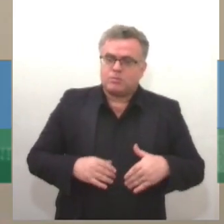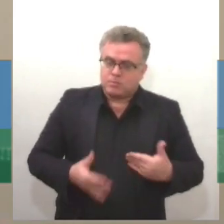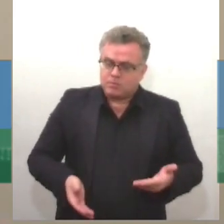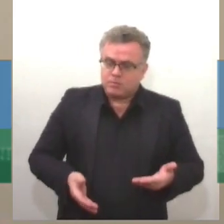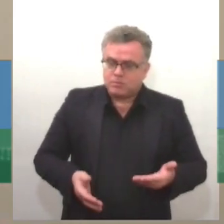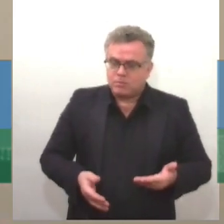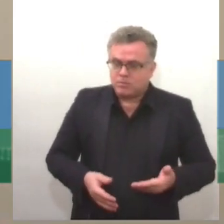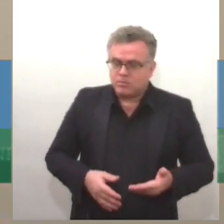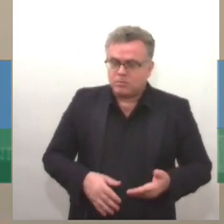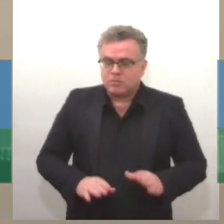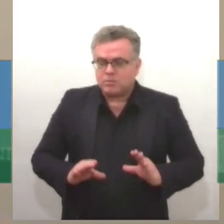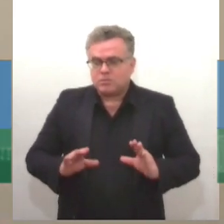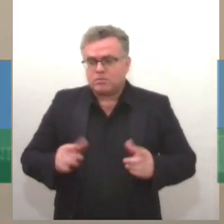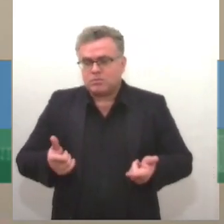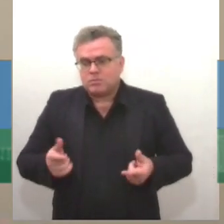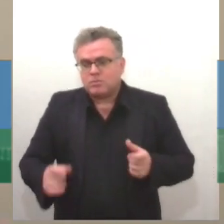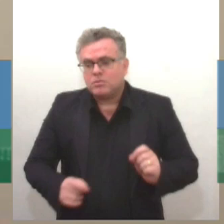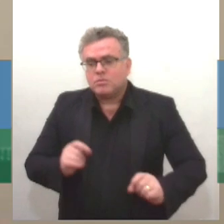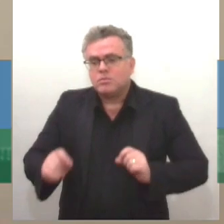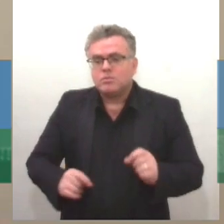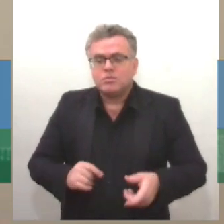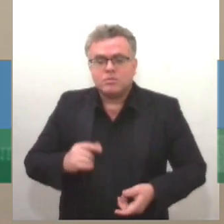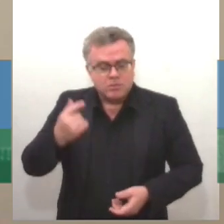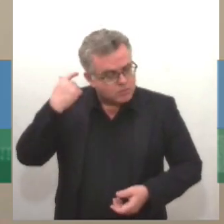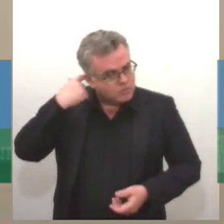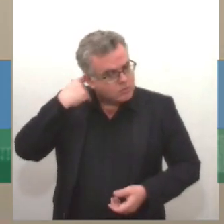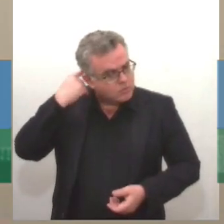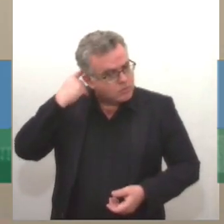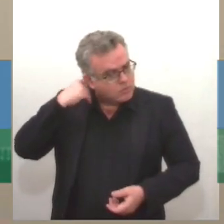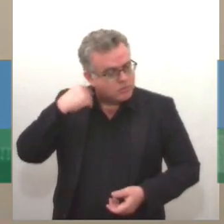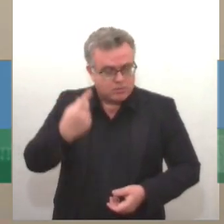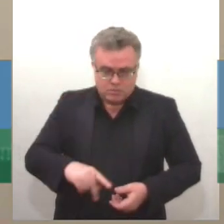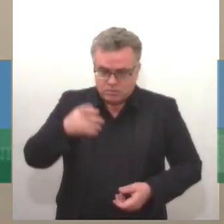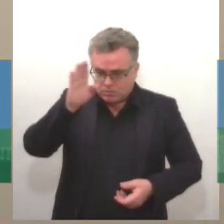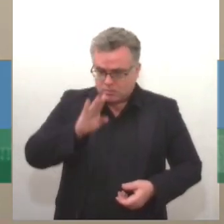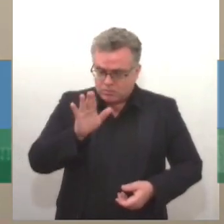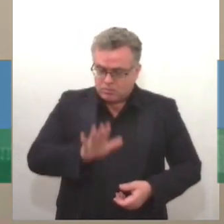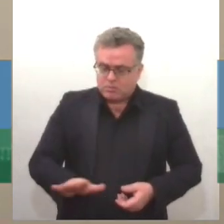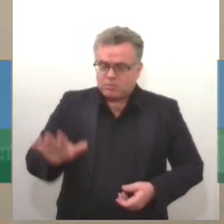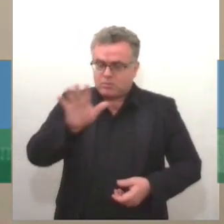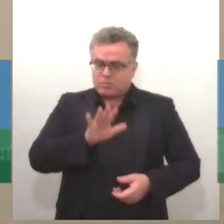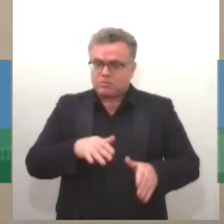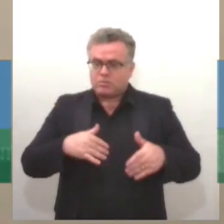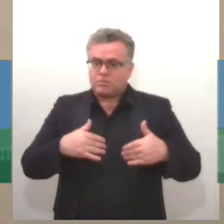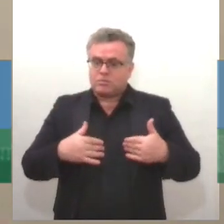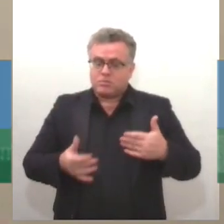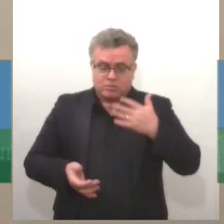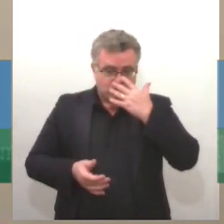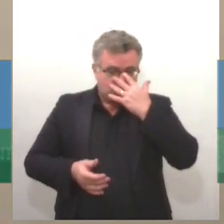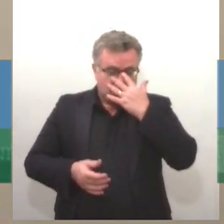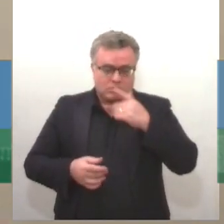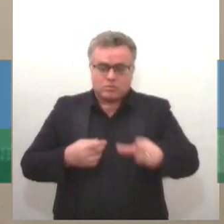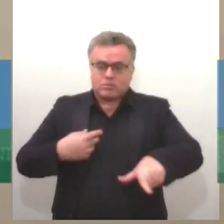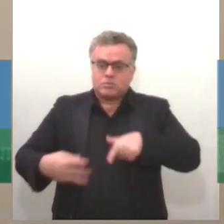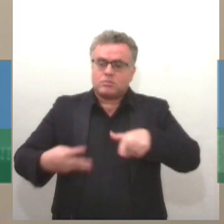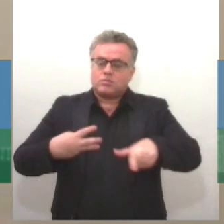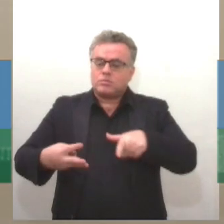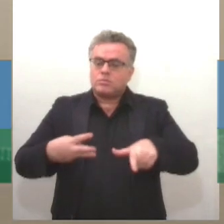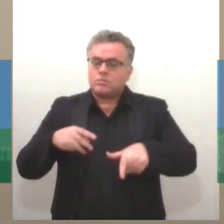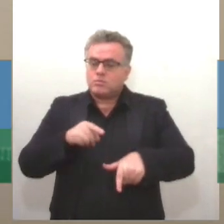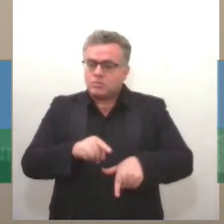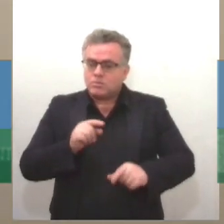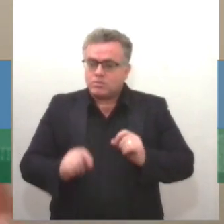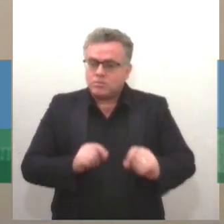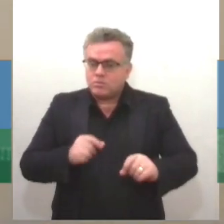aí há décadas no direito administrativo brasileiro, de que, ao terceirizar essa atividade de apoio, essa atividade